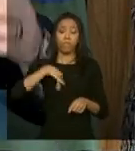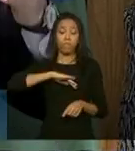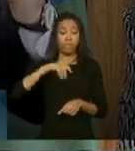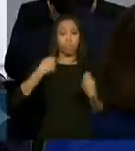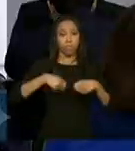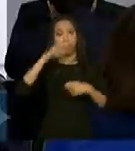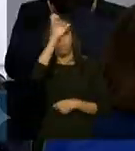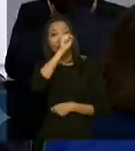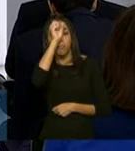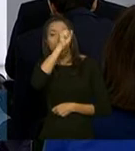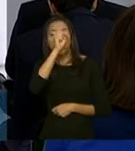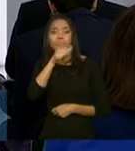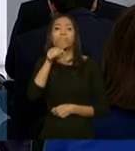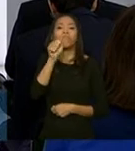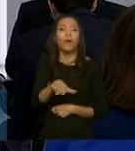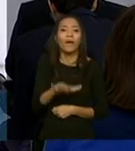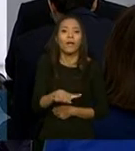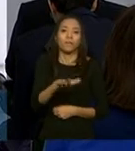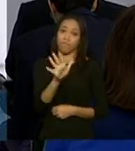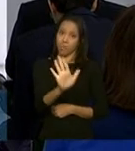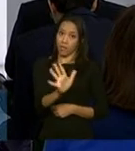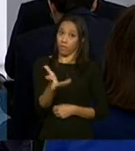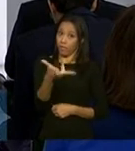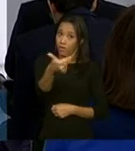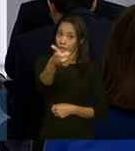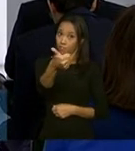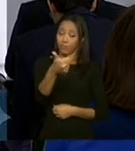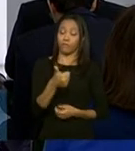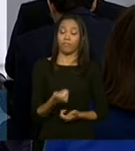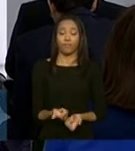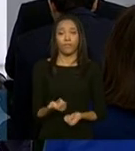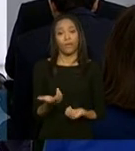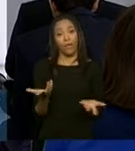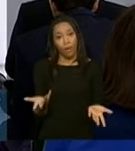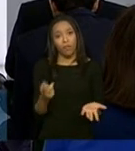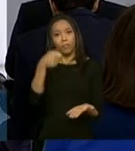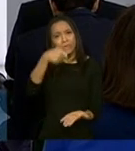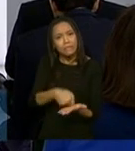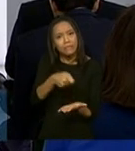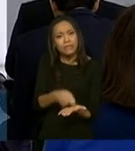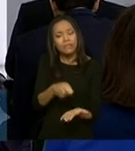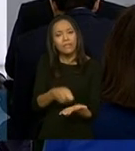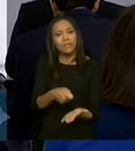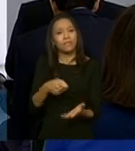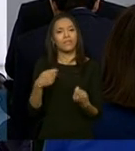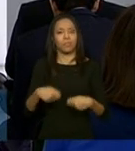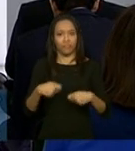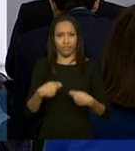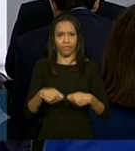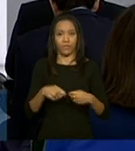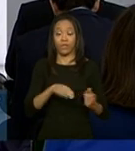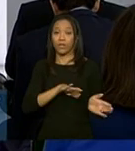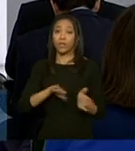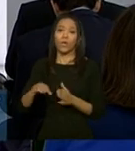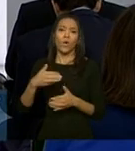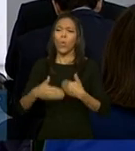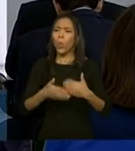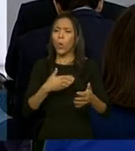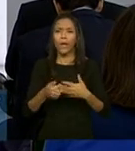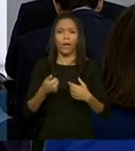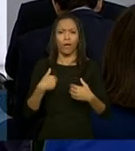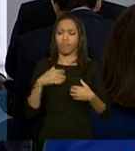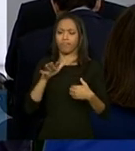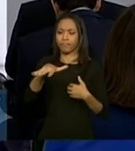a fazer mais barato, com mais qualidade, com menor custo. E essa é uma exigência inevitável. Se nós quisermos liderar qualquer setor da